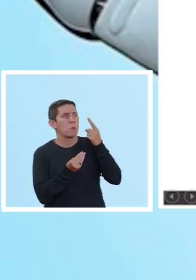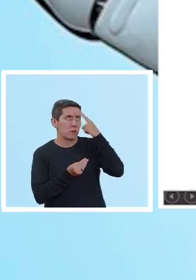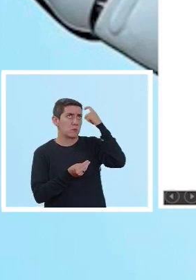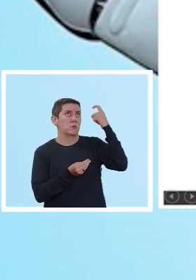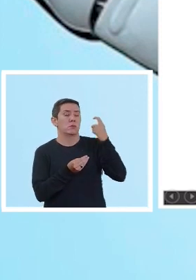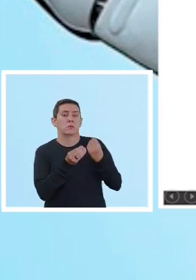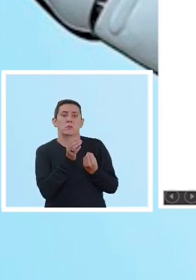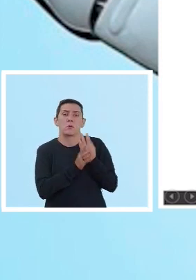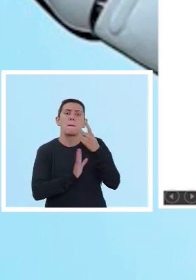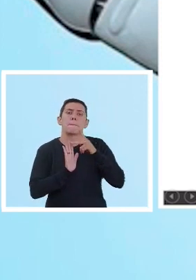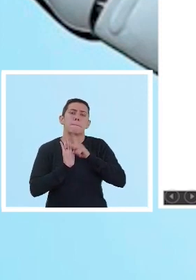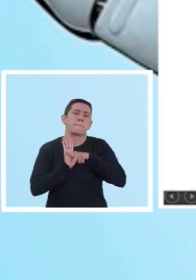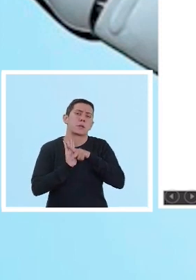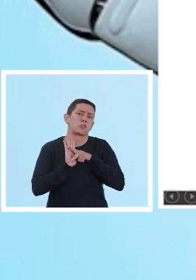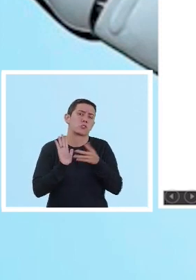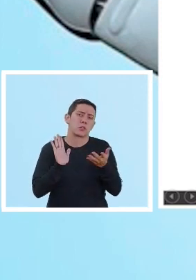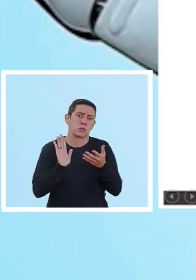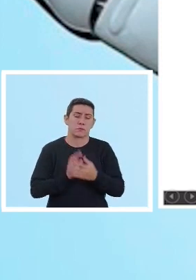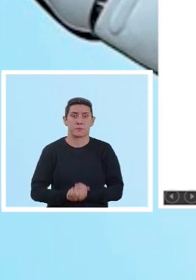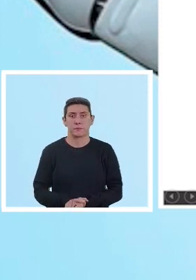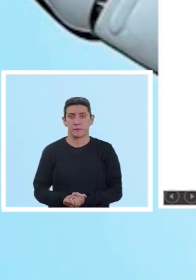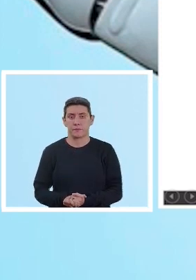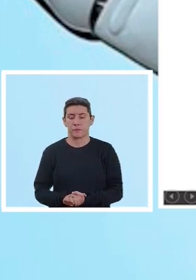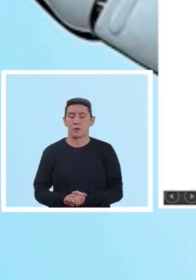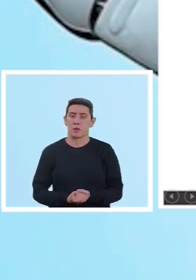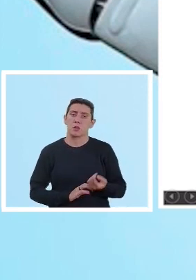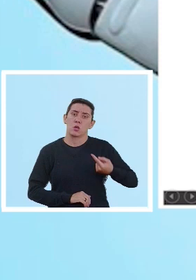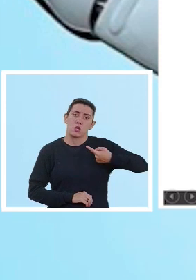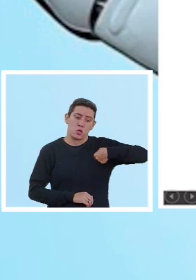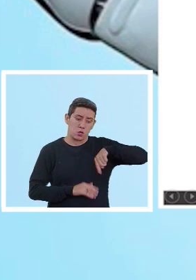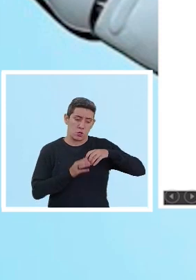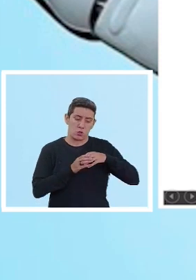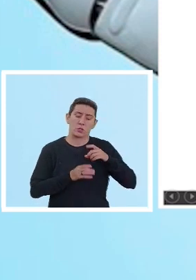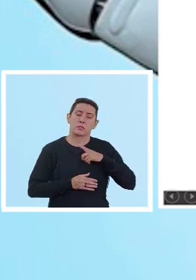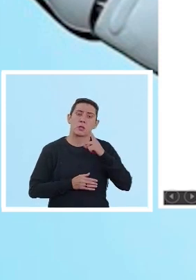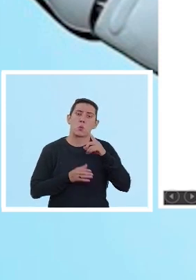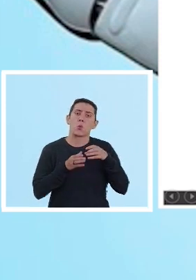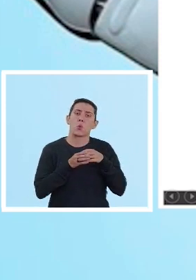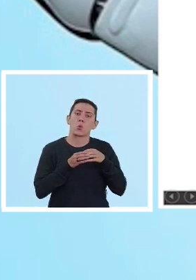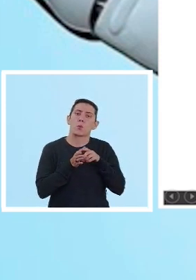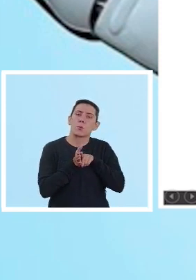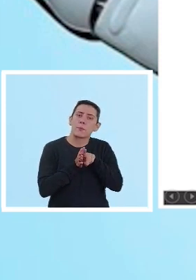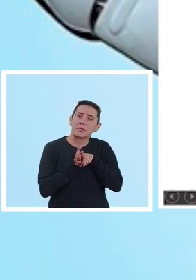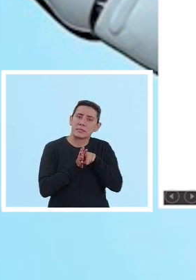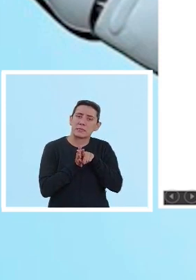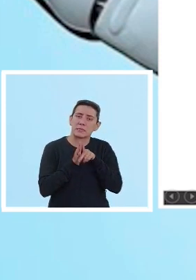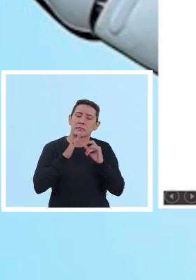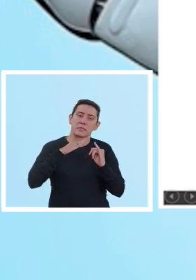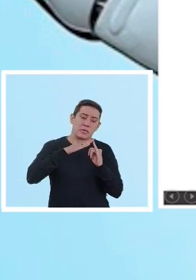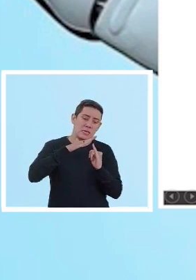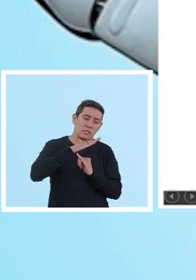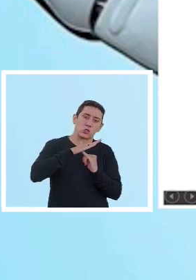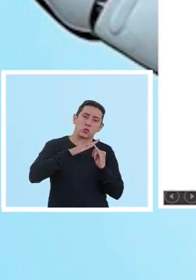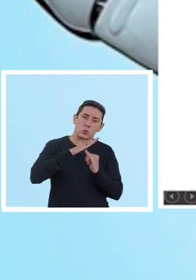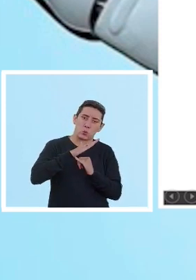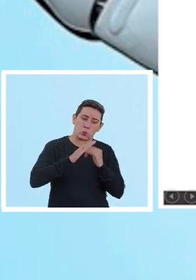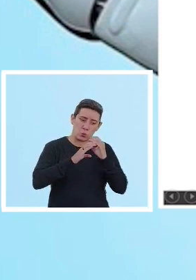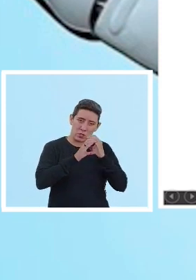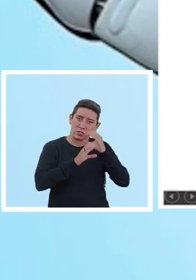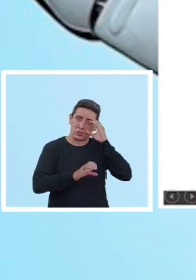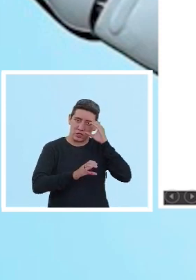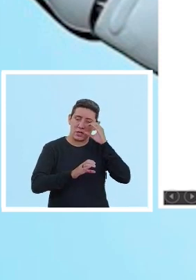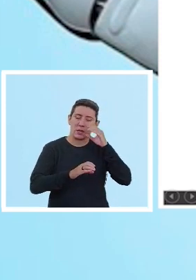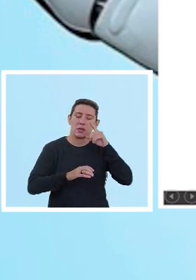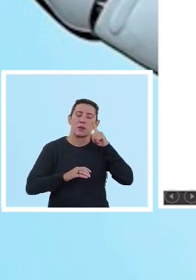é nós temos aqui um grupo de pesquisa nós temos um instituto de engenharias e nós temos aí